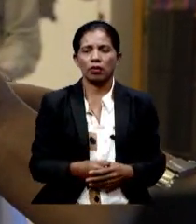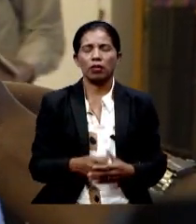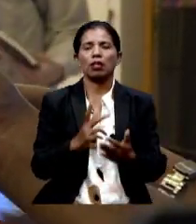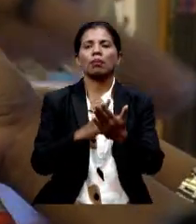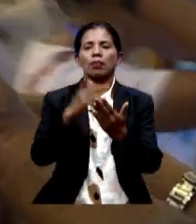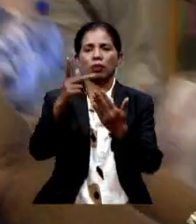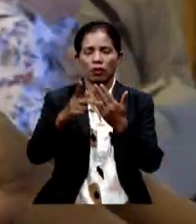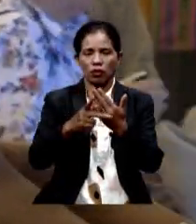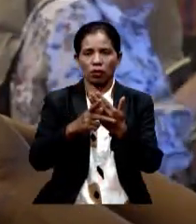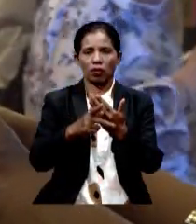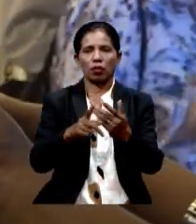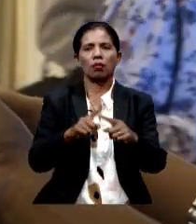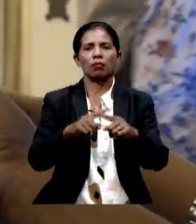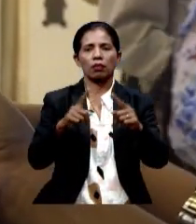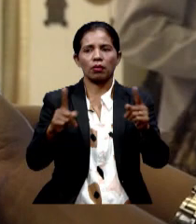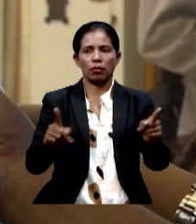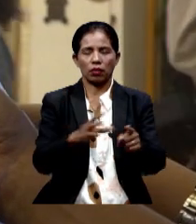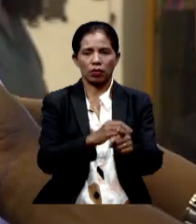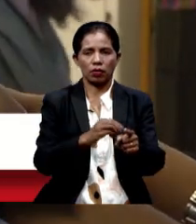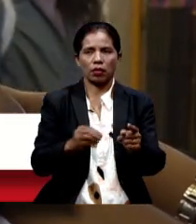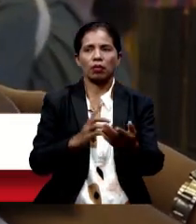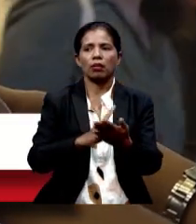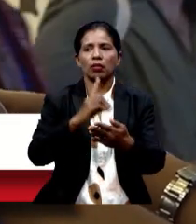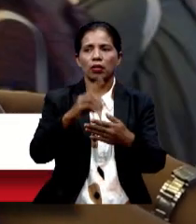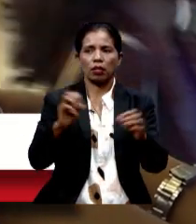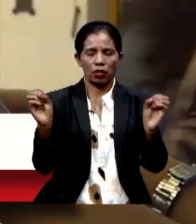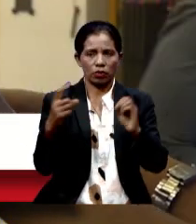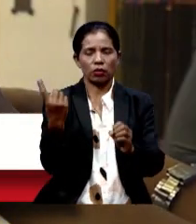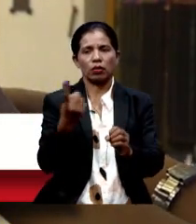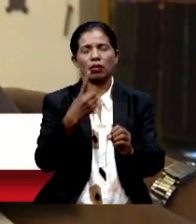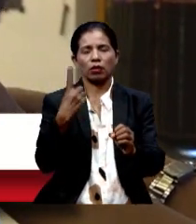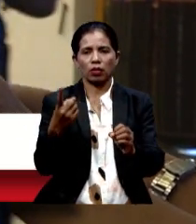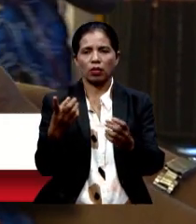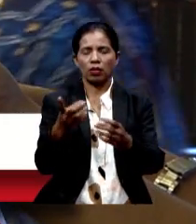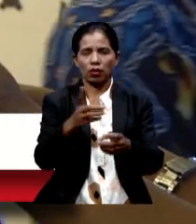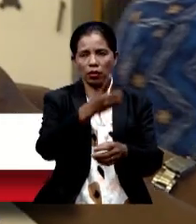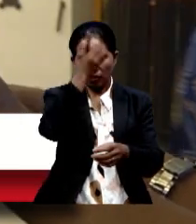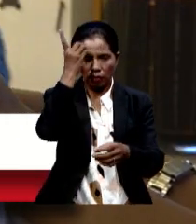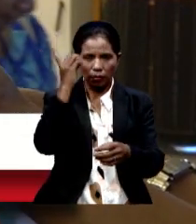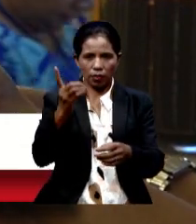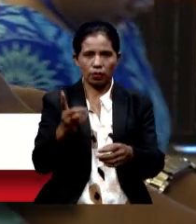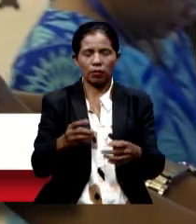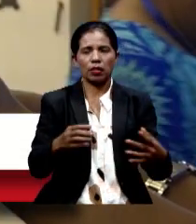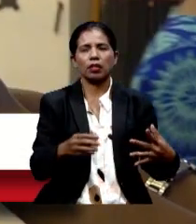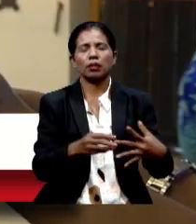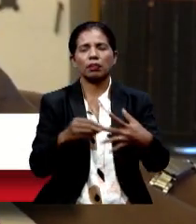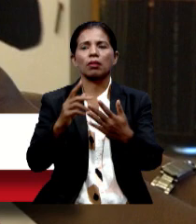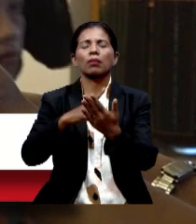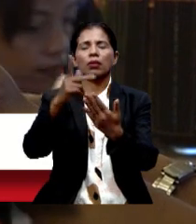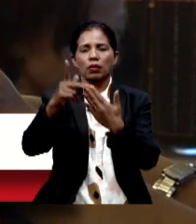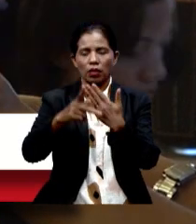Programa ne bolo diplomacy training program ma vel o state diplomacia de liu programa ne